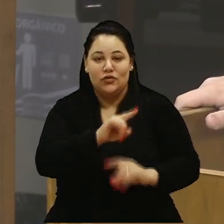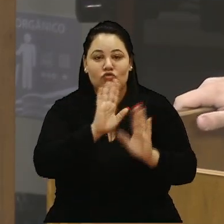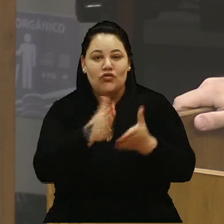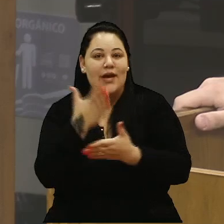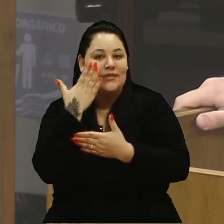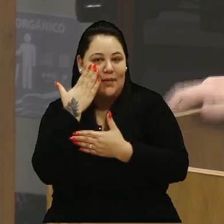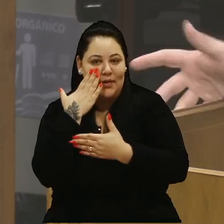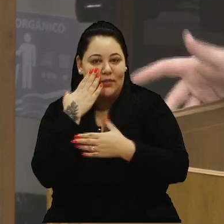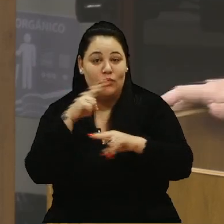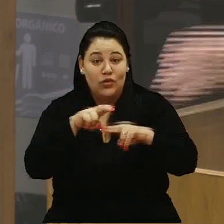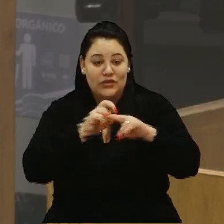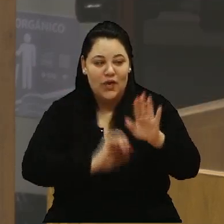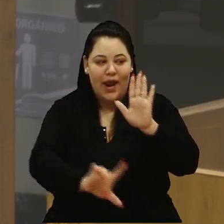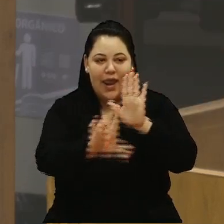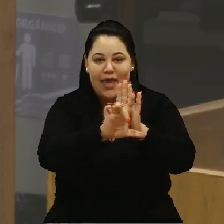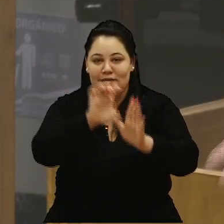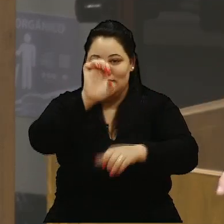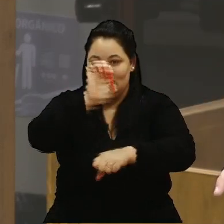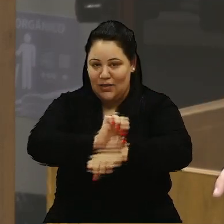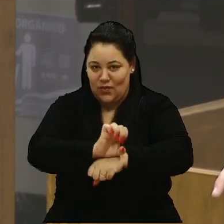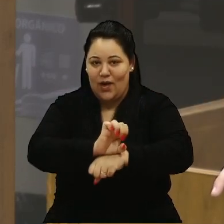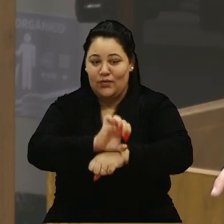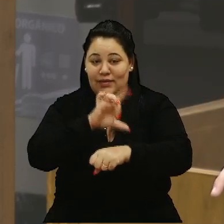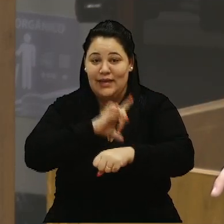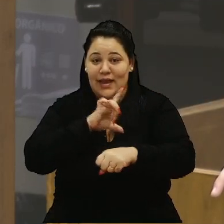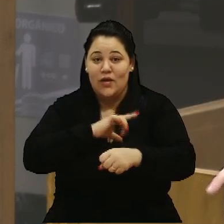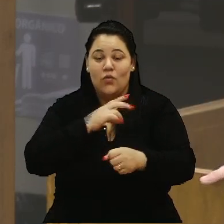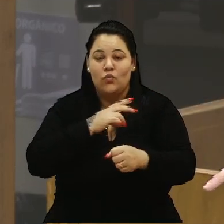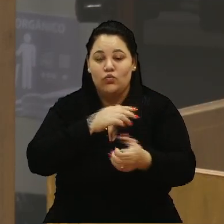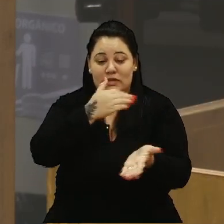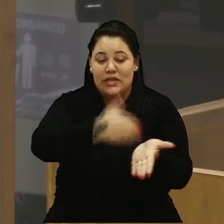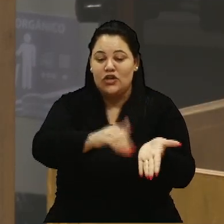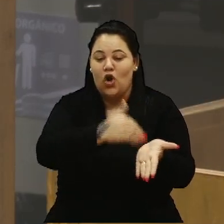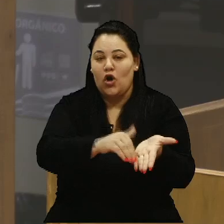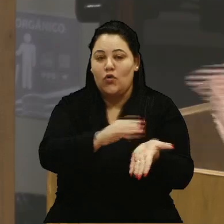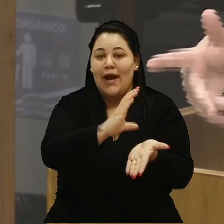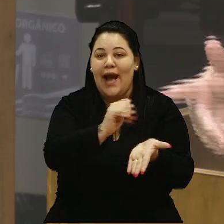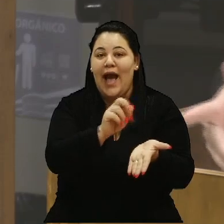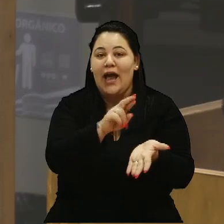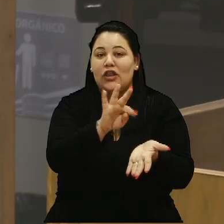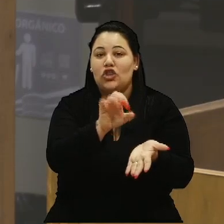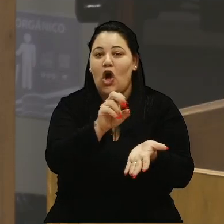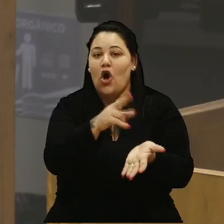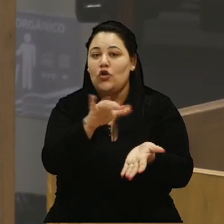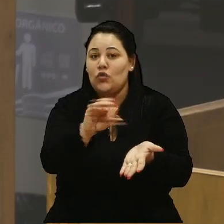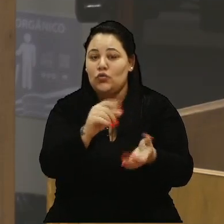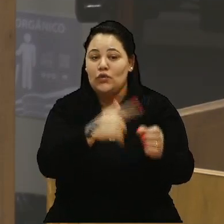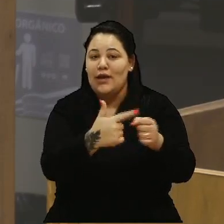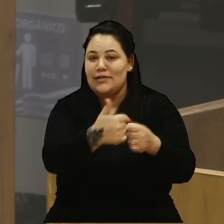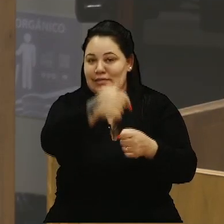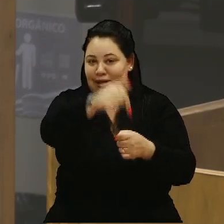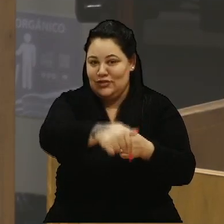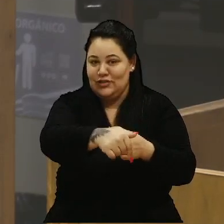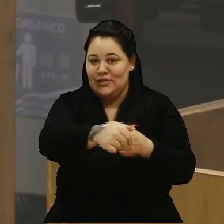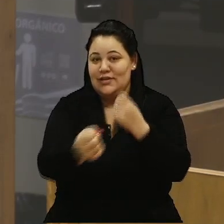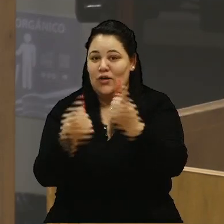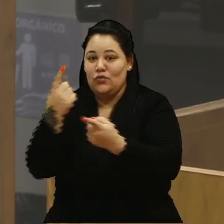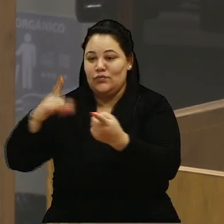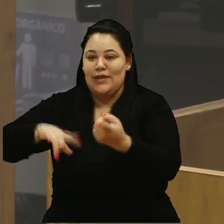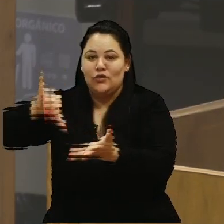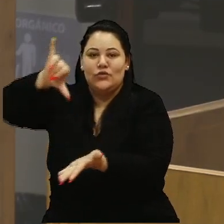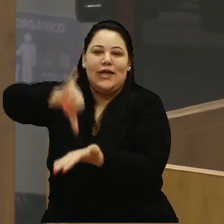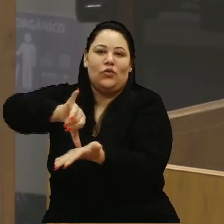legislação estadual exige que haja um cartório num distrito. E os cartórios da nossa cidade se encontram localizados no